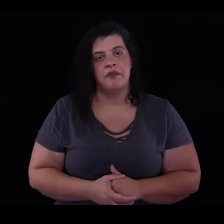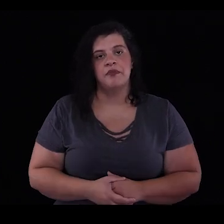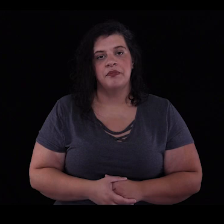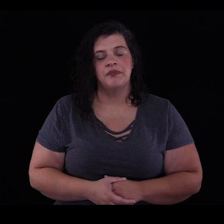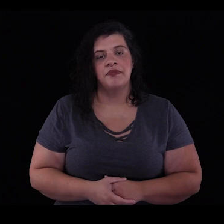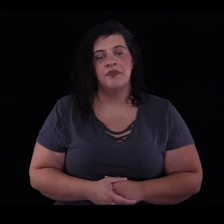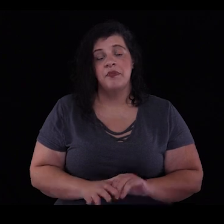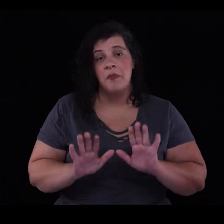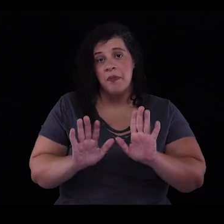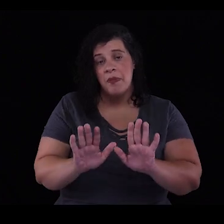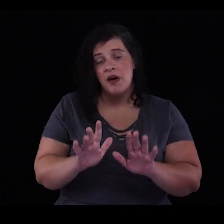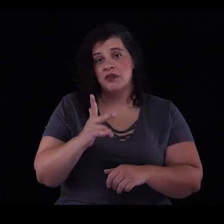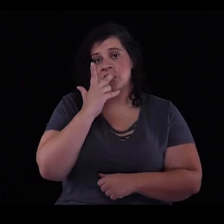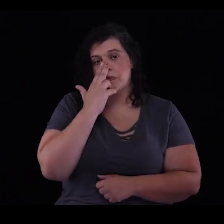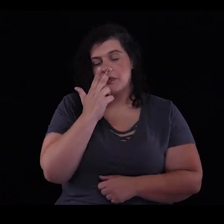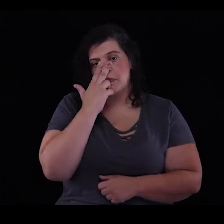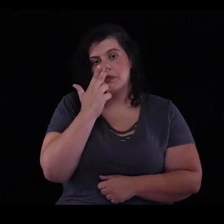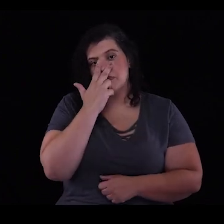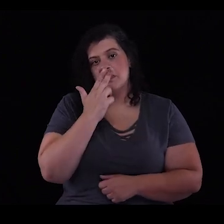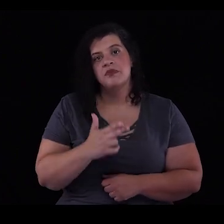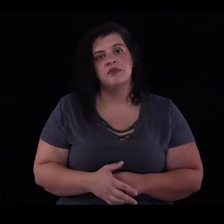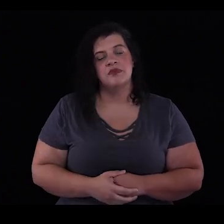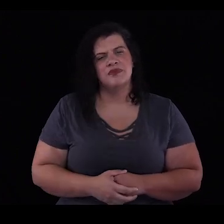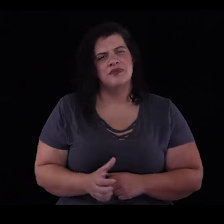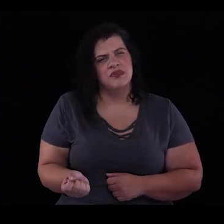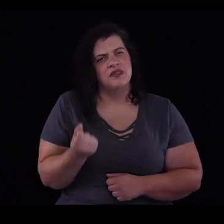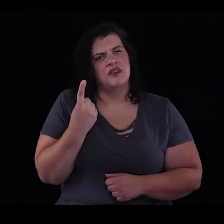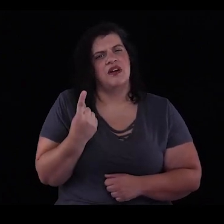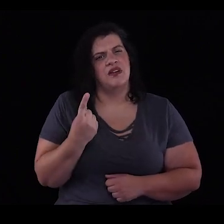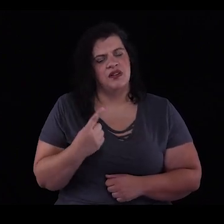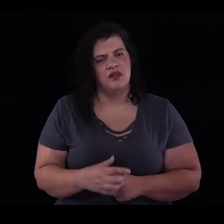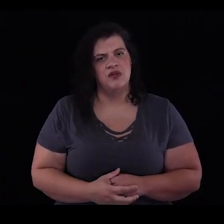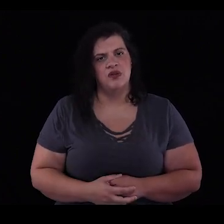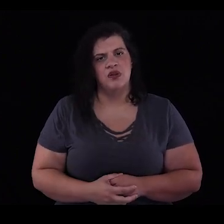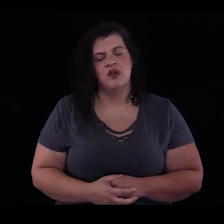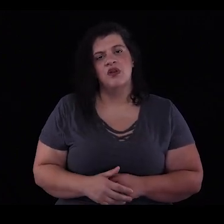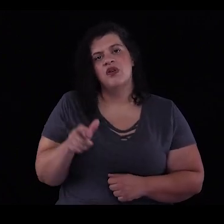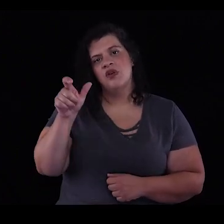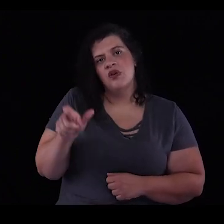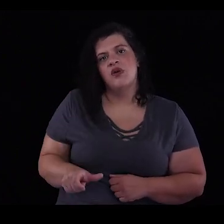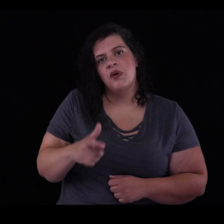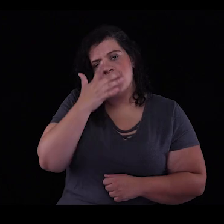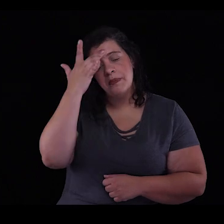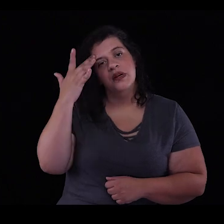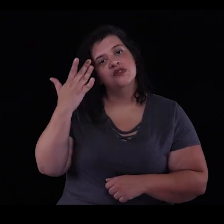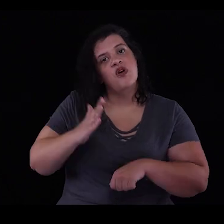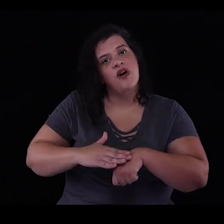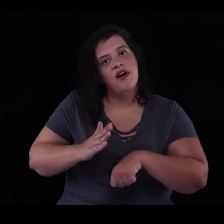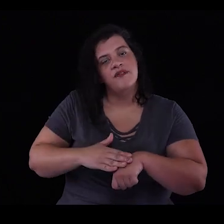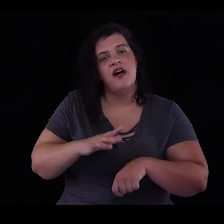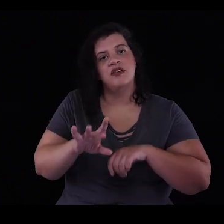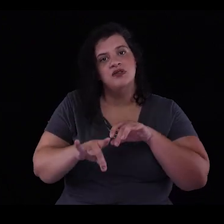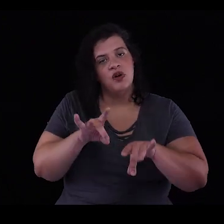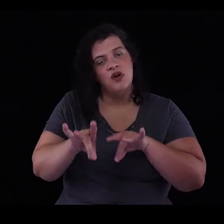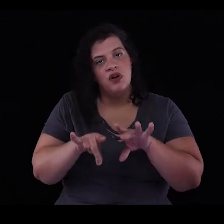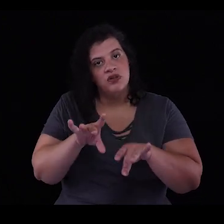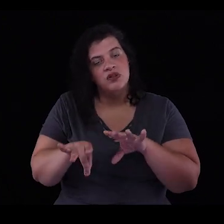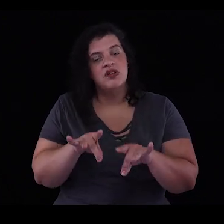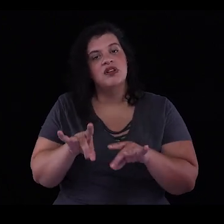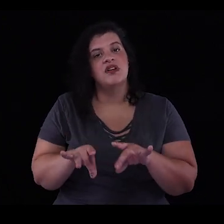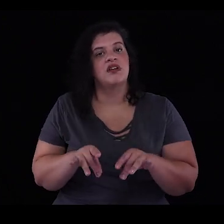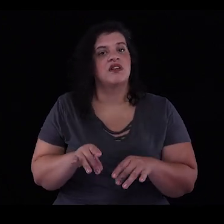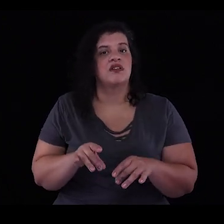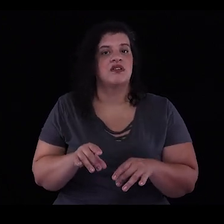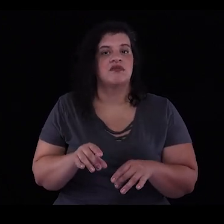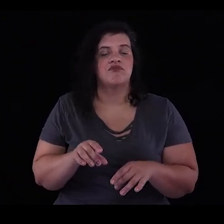Mas me parece estranho ser uma pessoa que faz curadoria